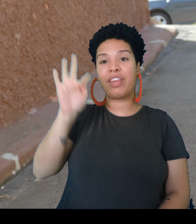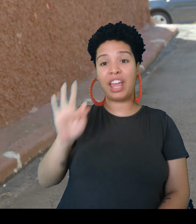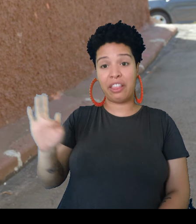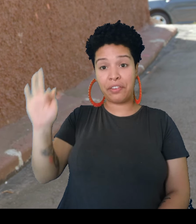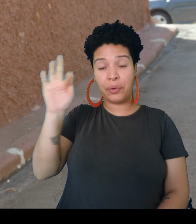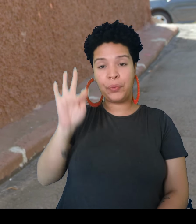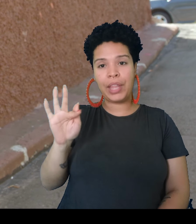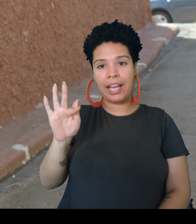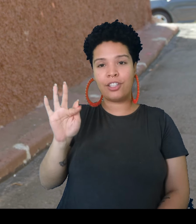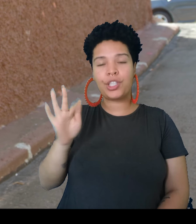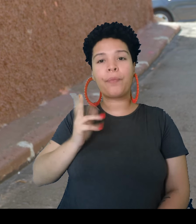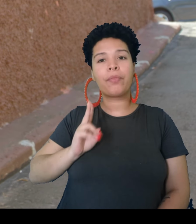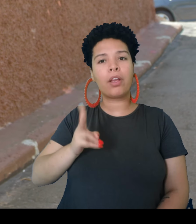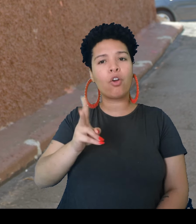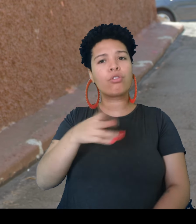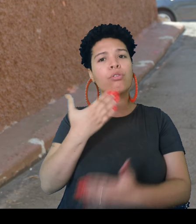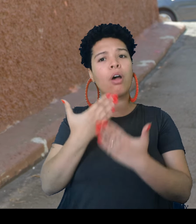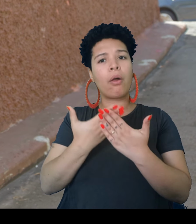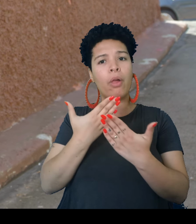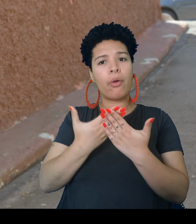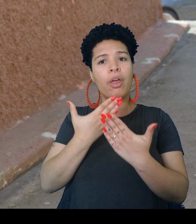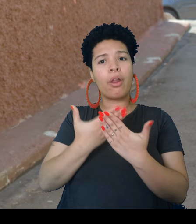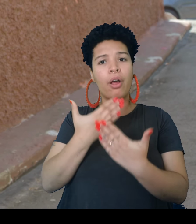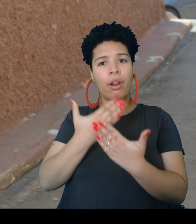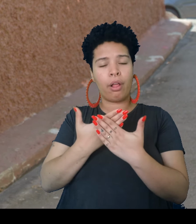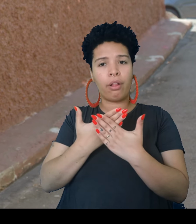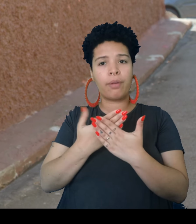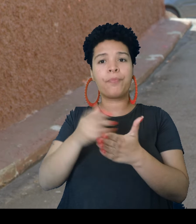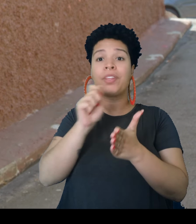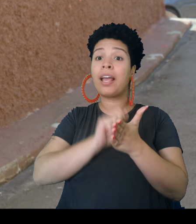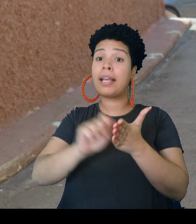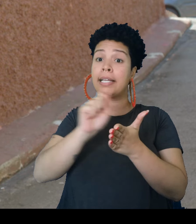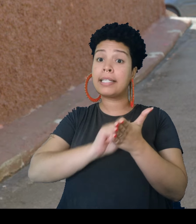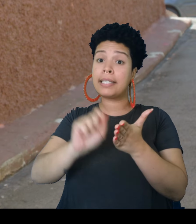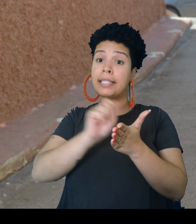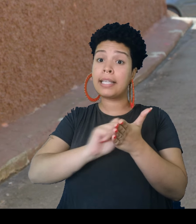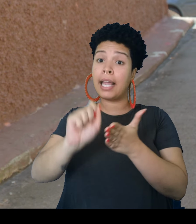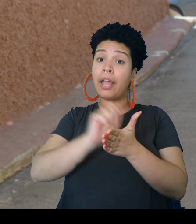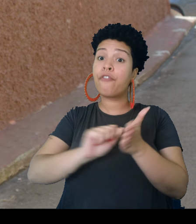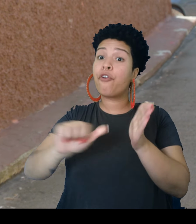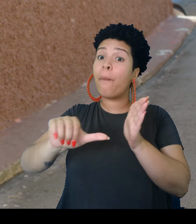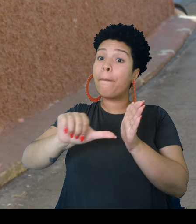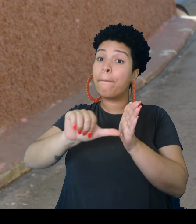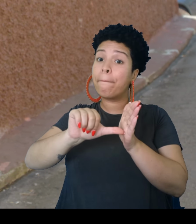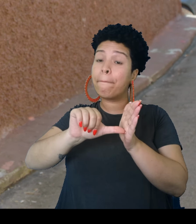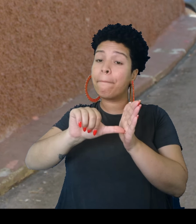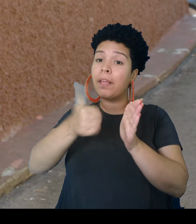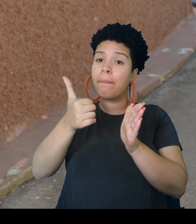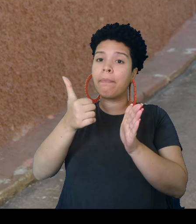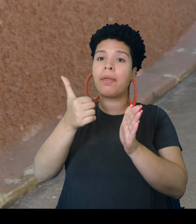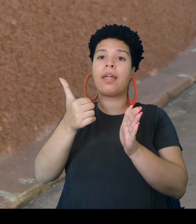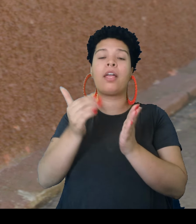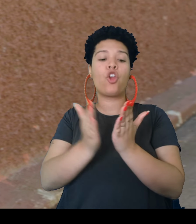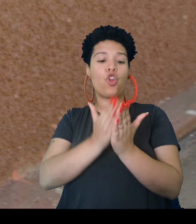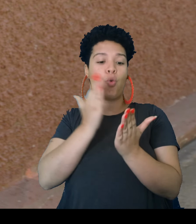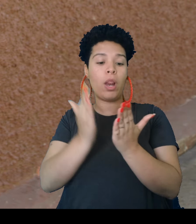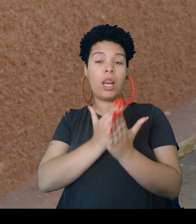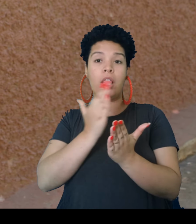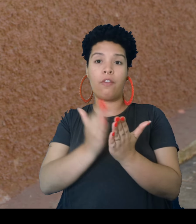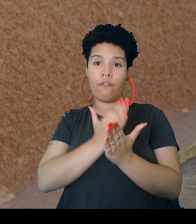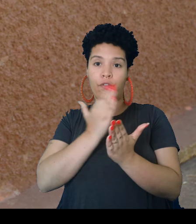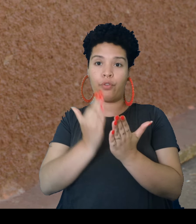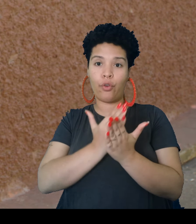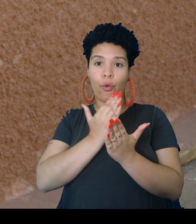em outras universidades. Escreveu seu primeiro livro, A Convidada, em 1943. Um livro que